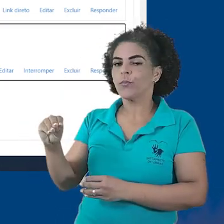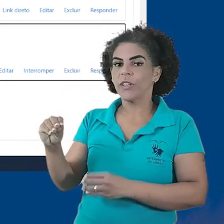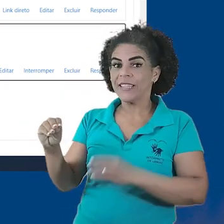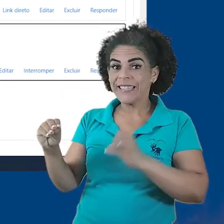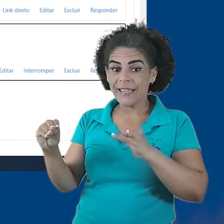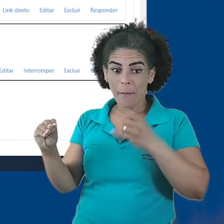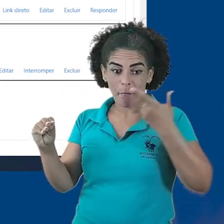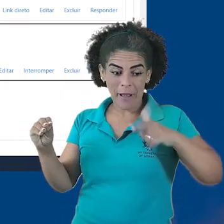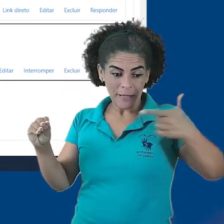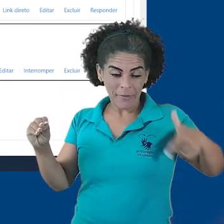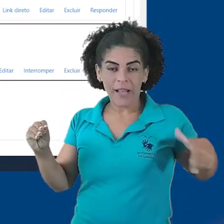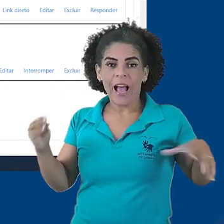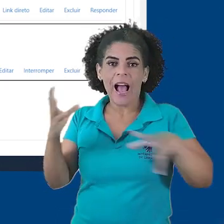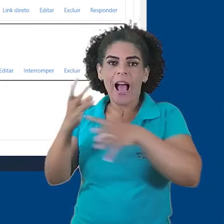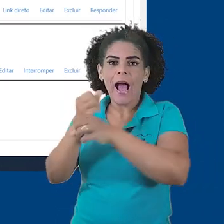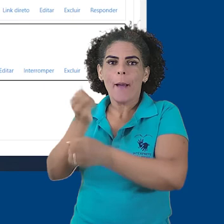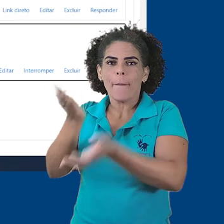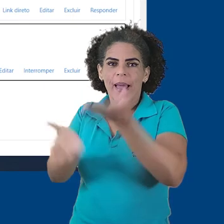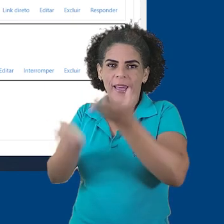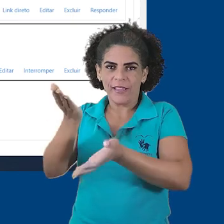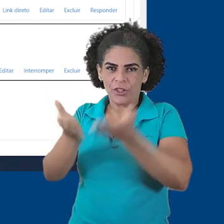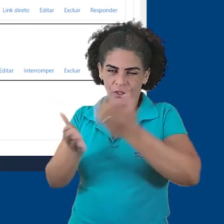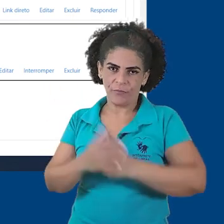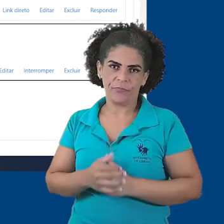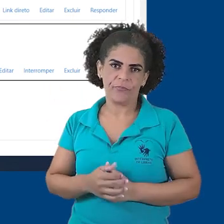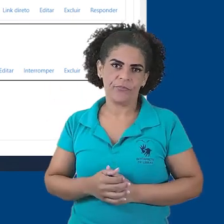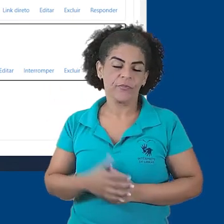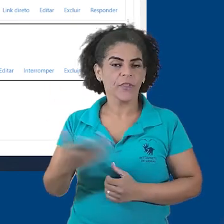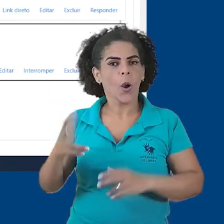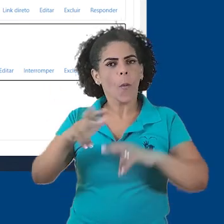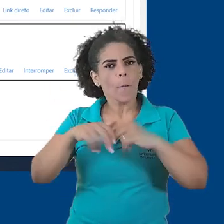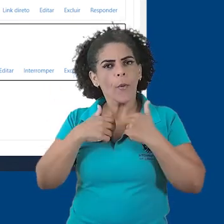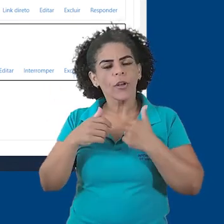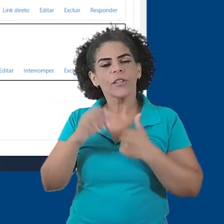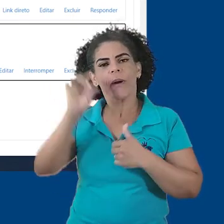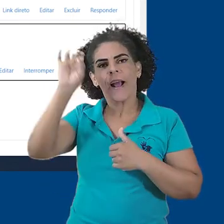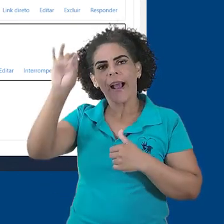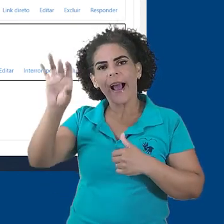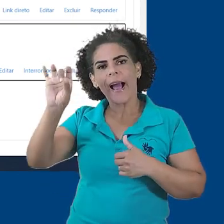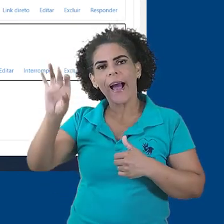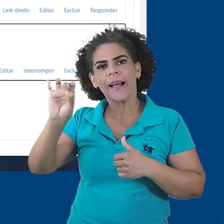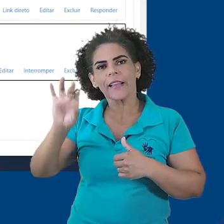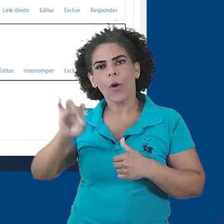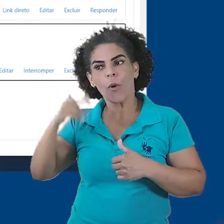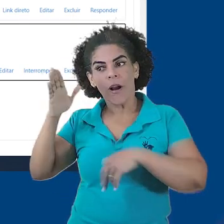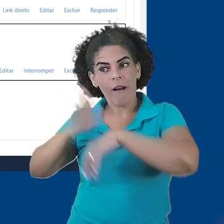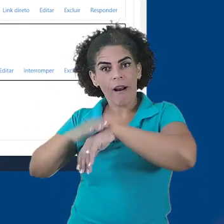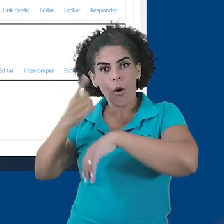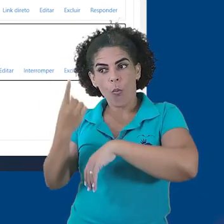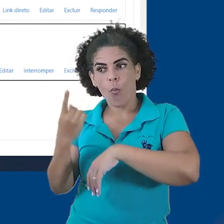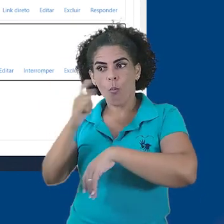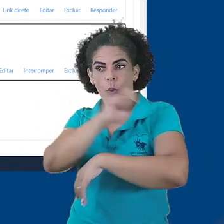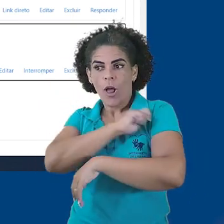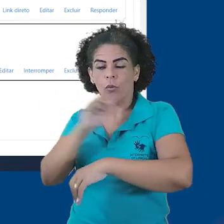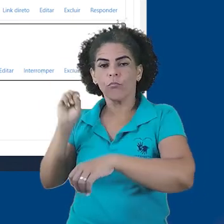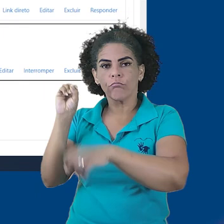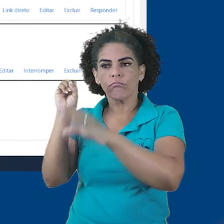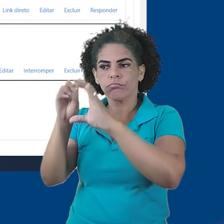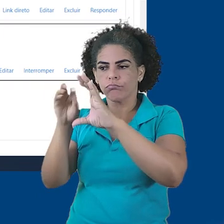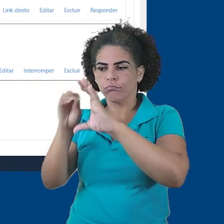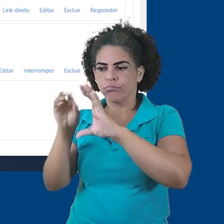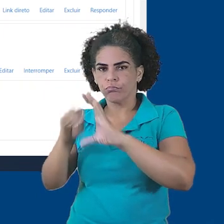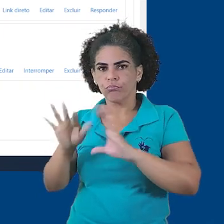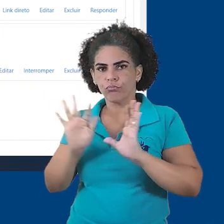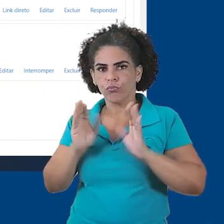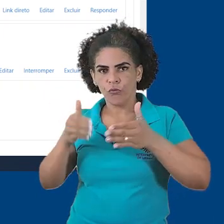Nota avaliada. Esse processo teria que ser repetido, para cada postagem do aluno dentro do